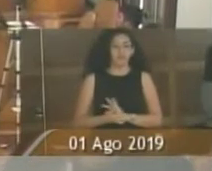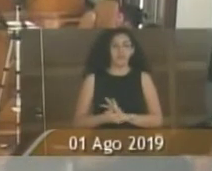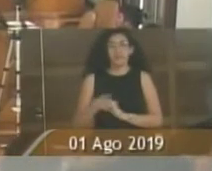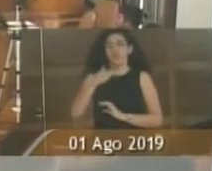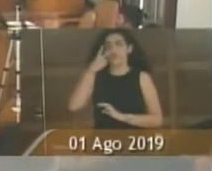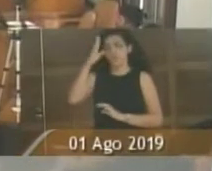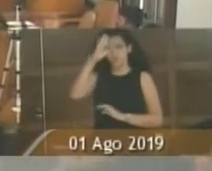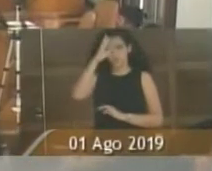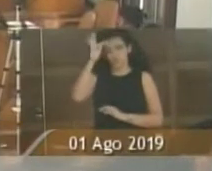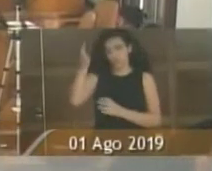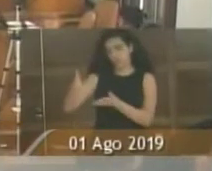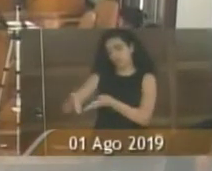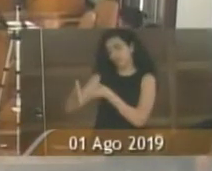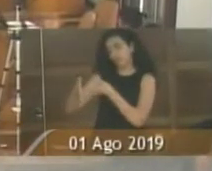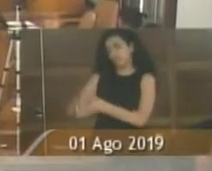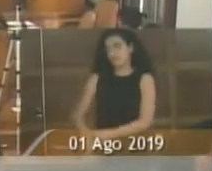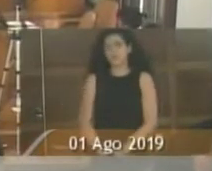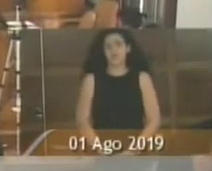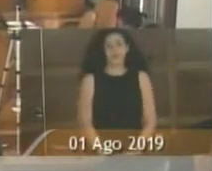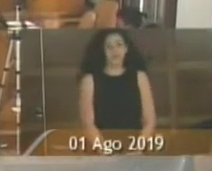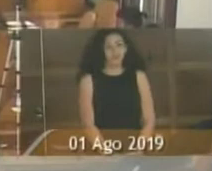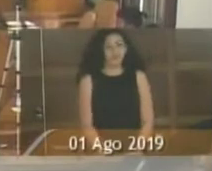Vereador Timóteo, por gentileza.